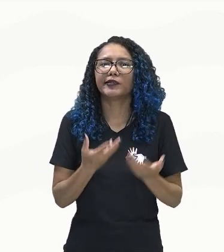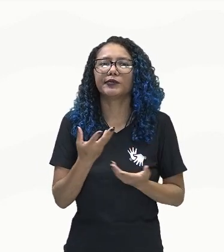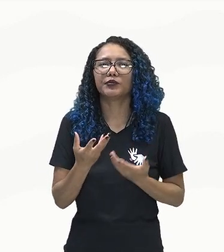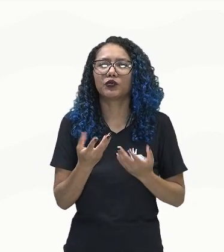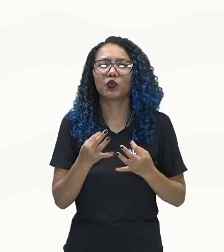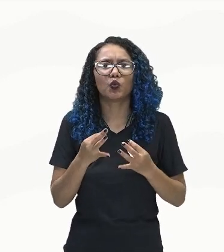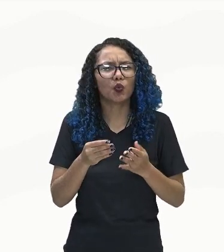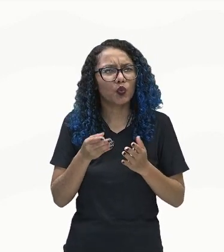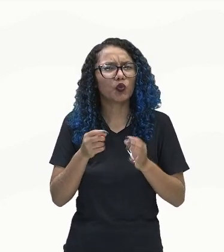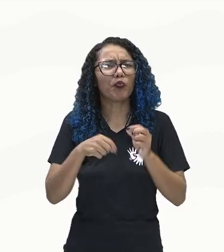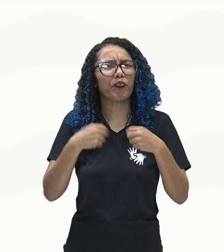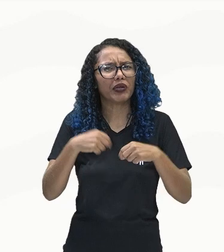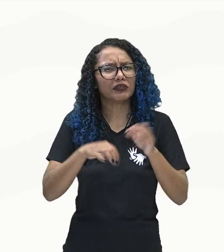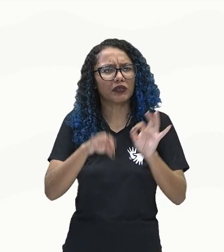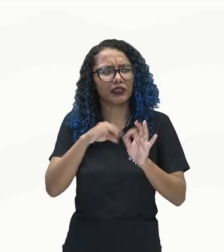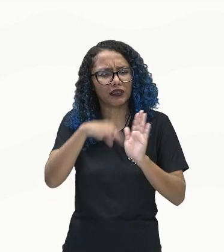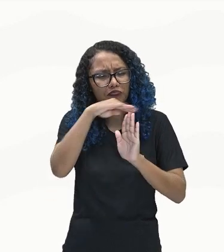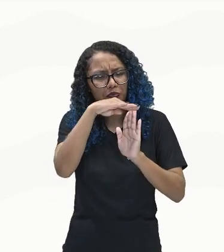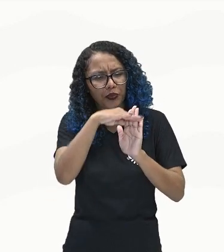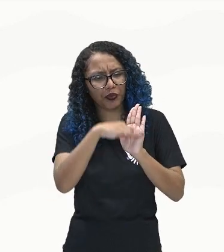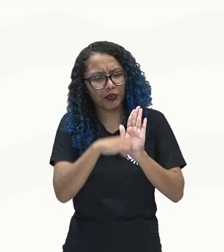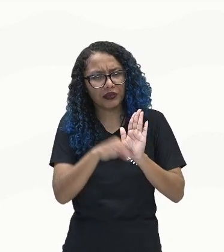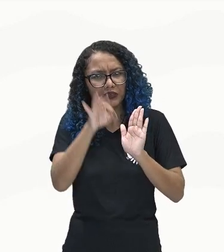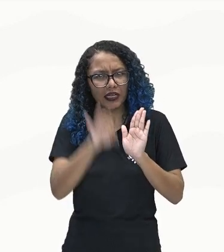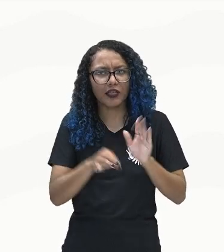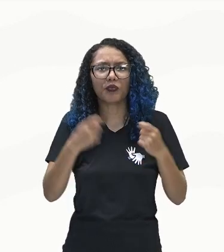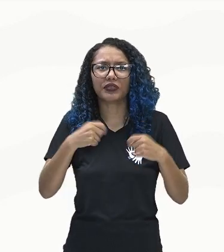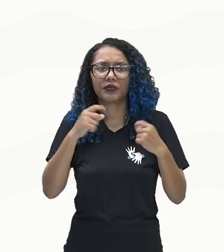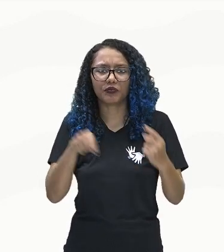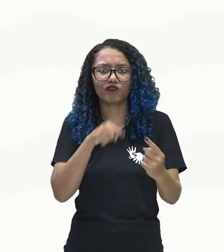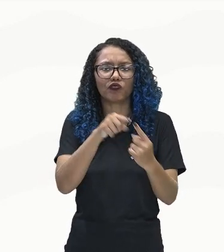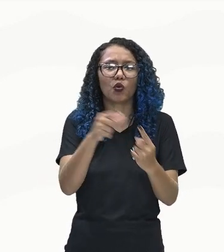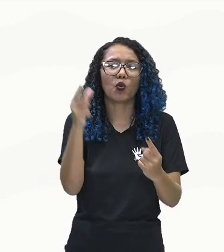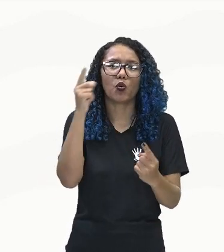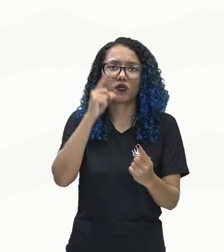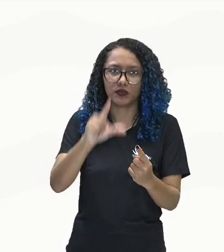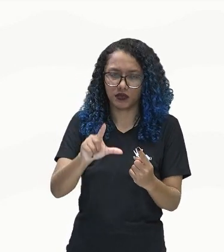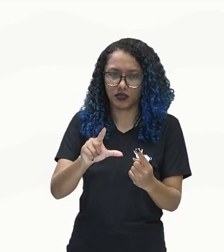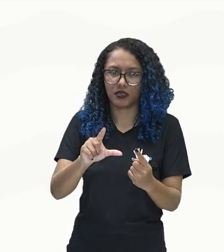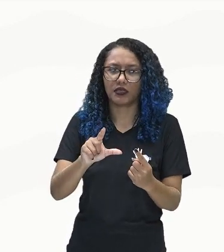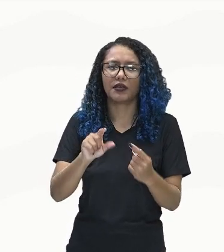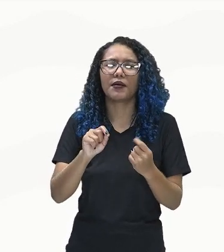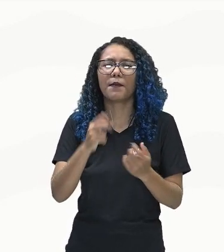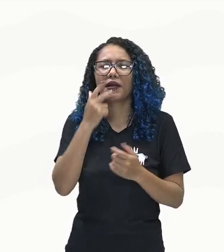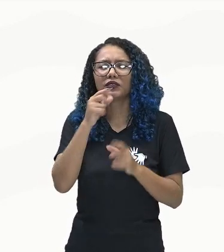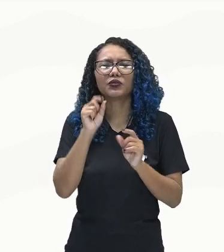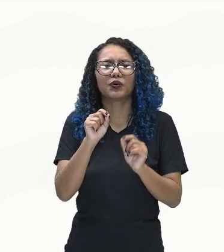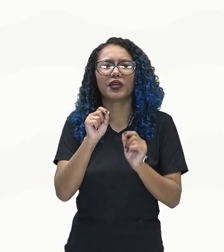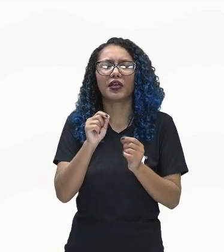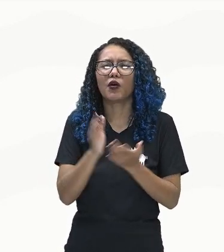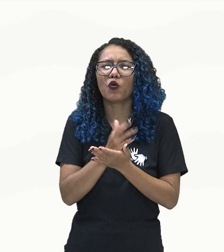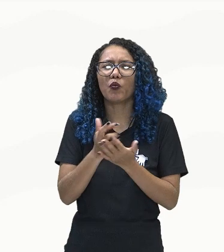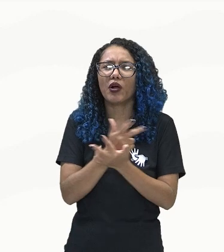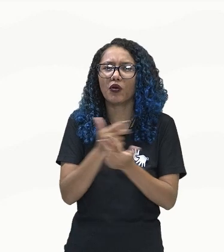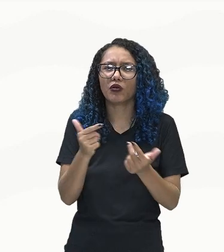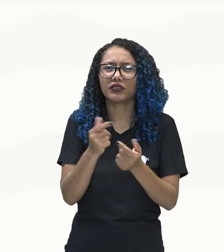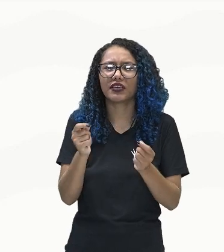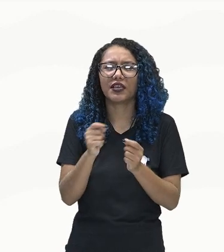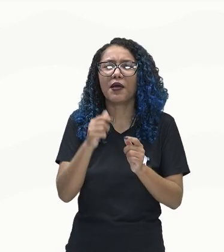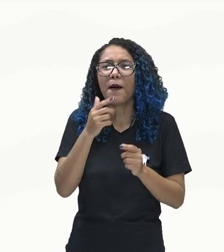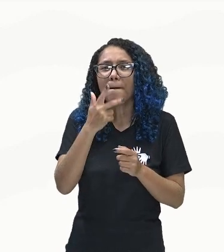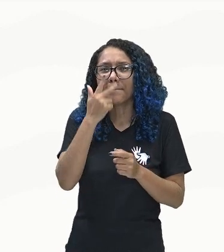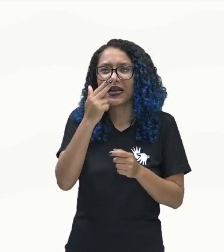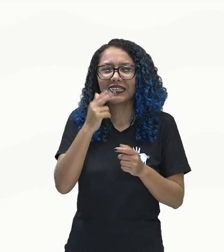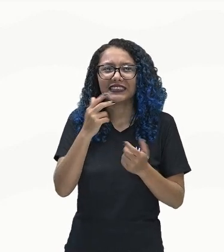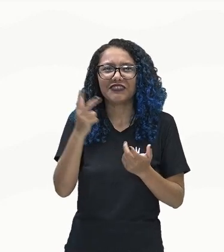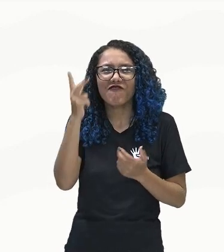um percurso para chegar lá. É aquilo que vai te fazer zerar a vida, né? Então, é um termo muito utilizado hoje